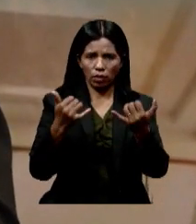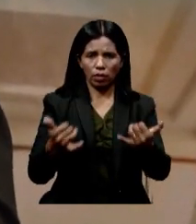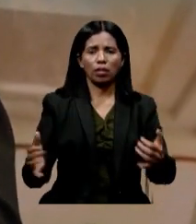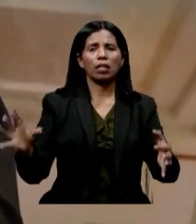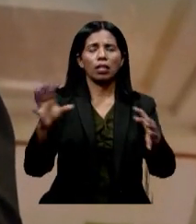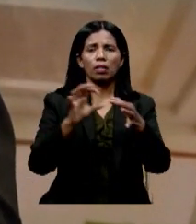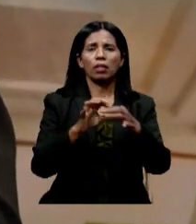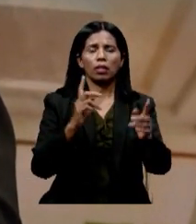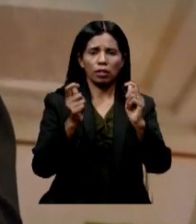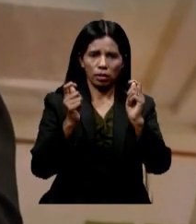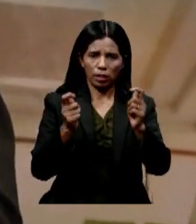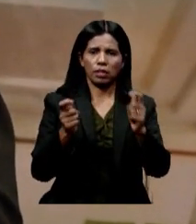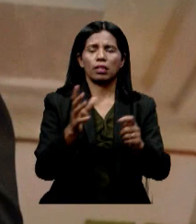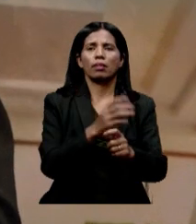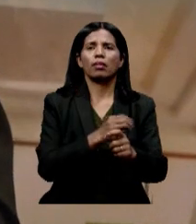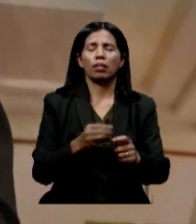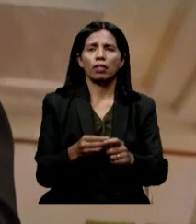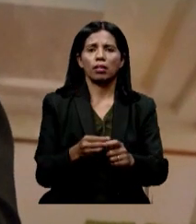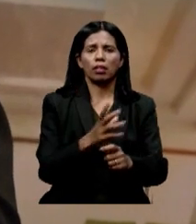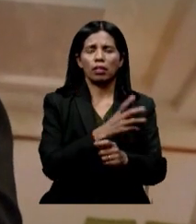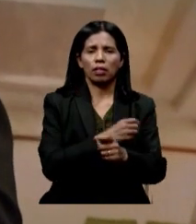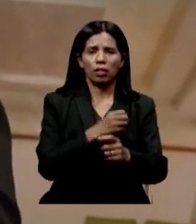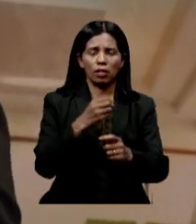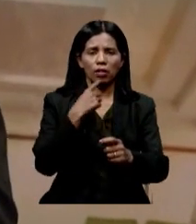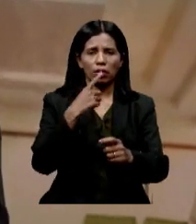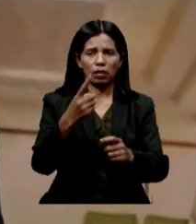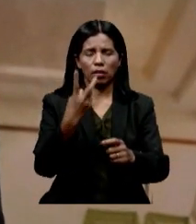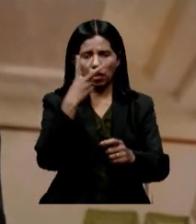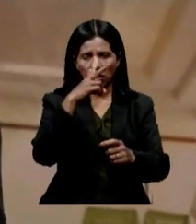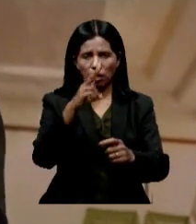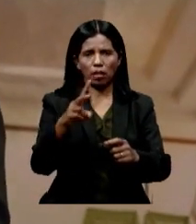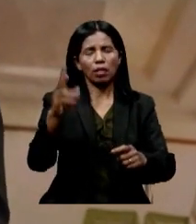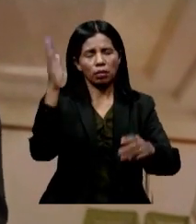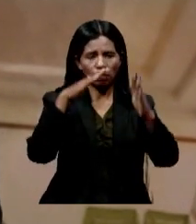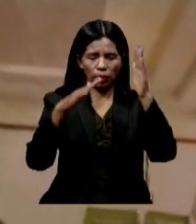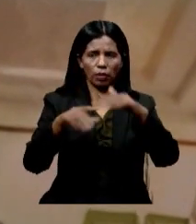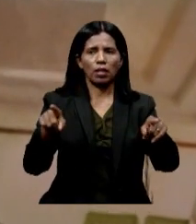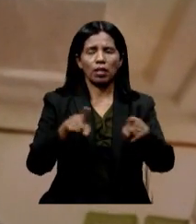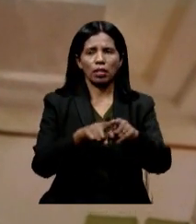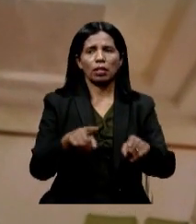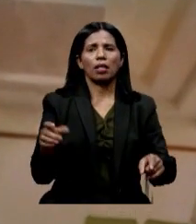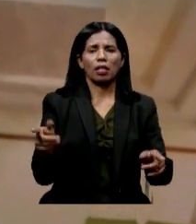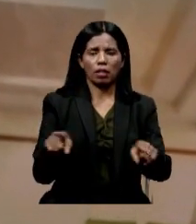para teste confirmatório no tratamento, se sai não dar problema. Anderson Ohim,